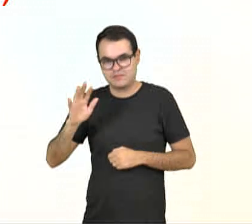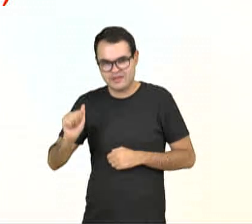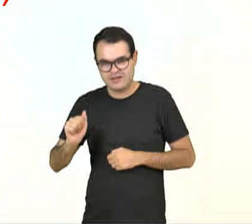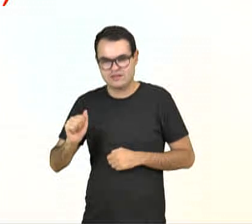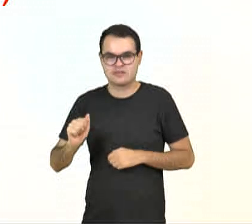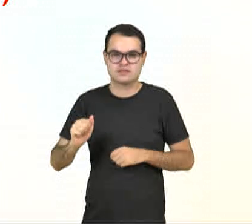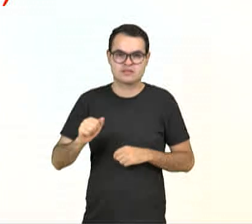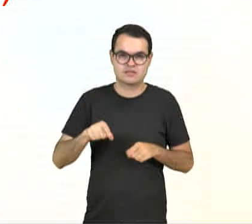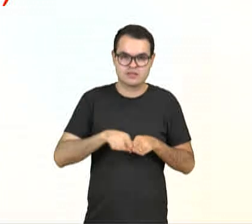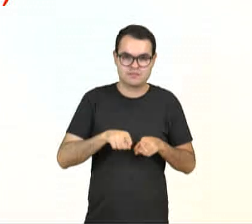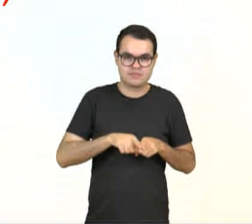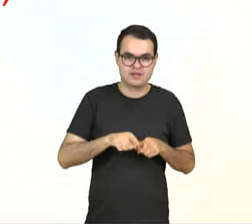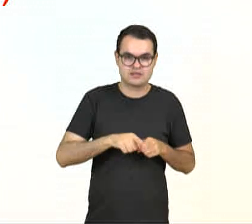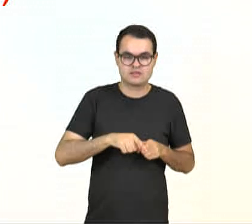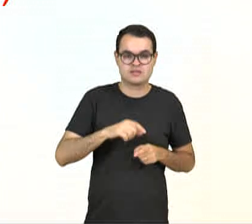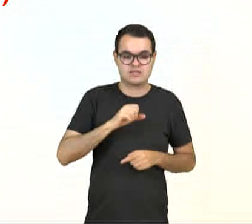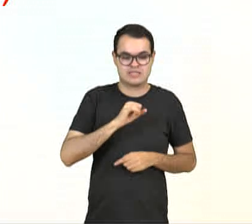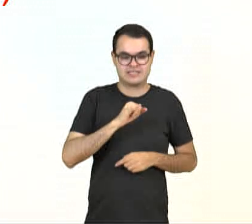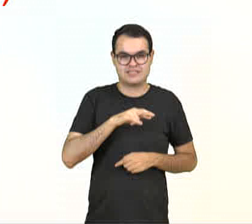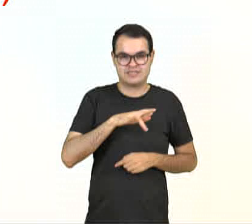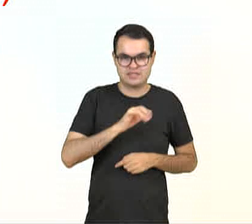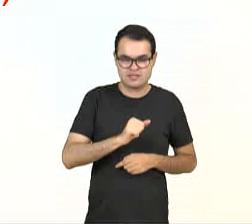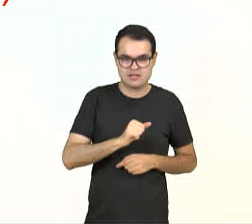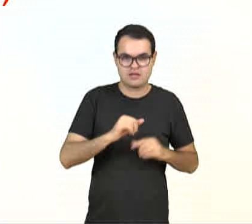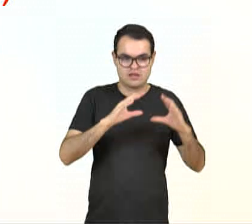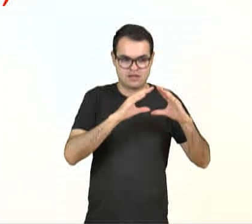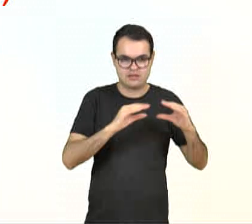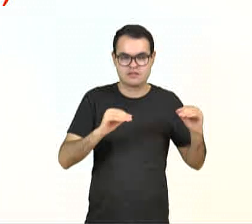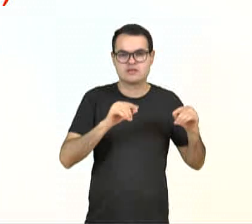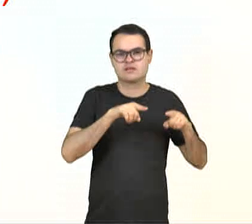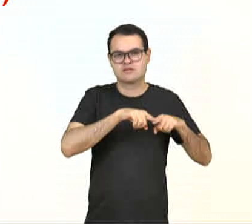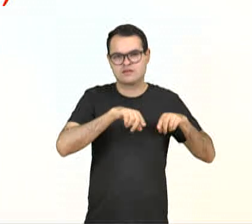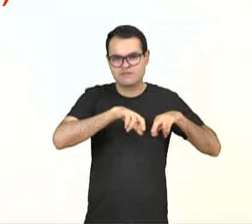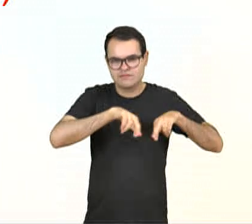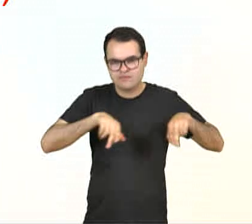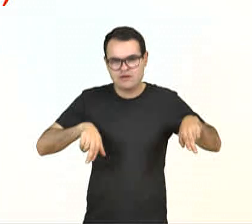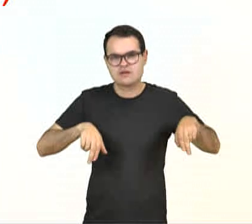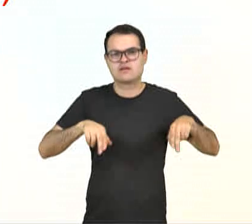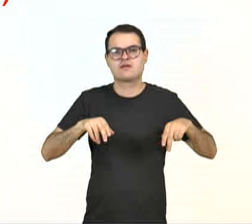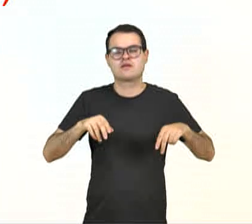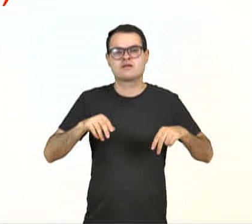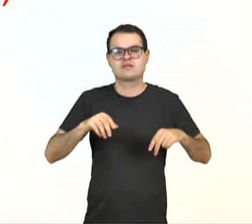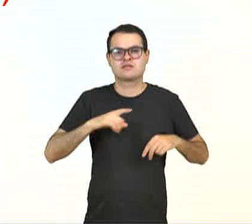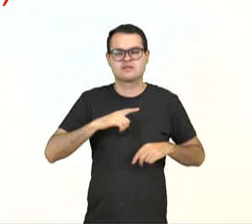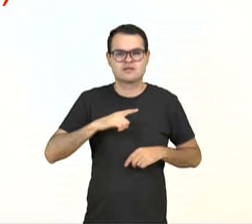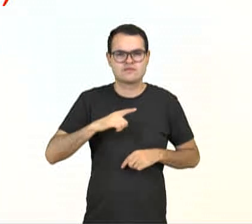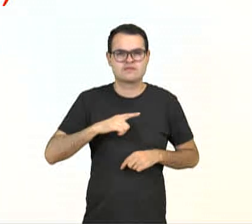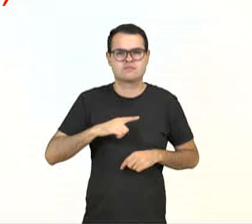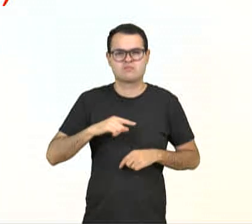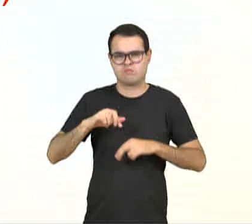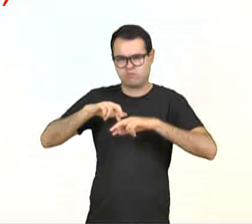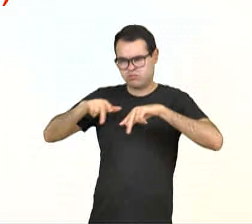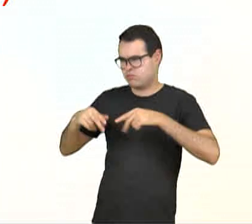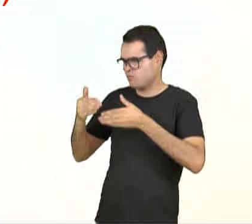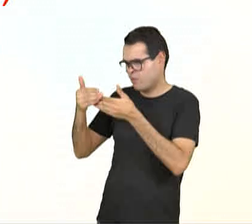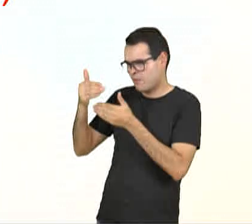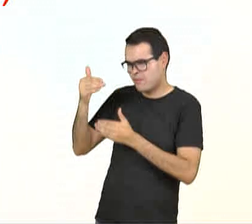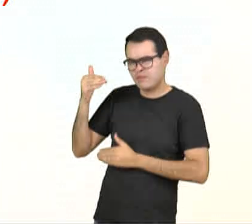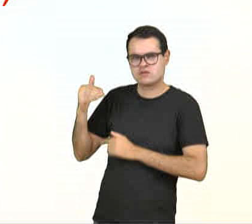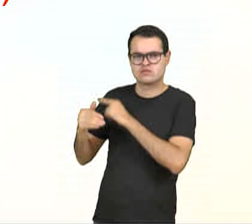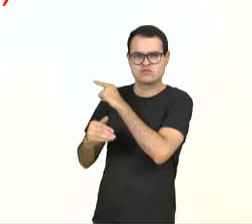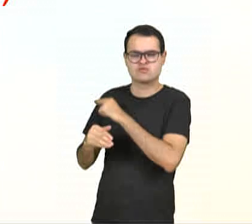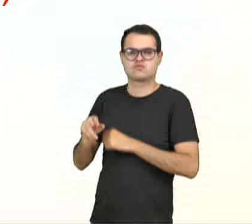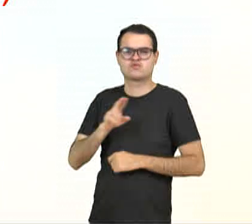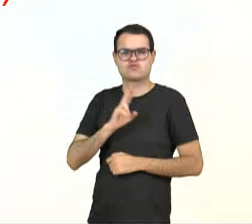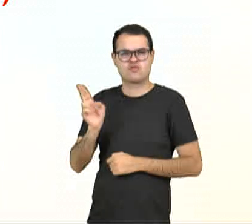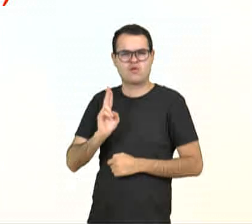Síria. Também ocorreram grandes protestos na Argélia, Bahrein, Djibouti, Iraque,